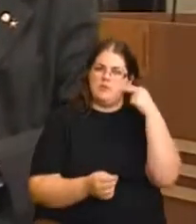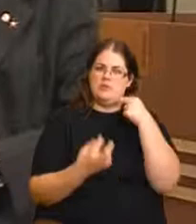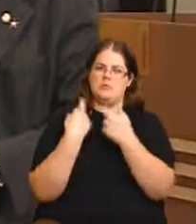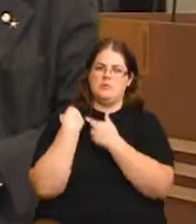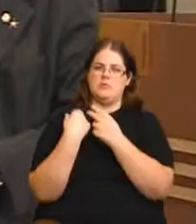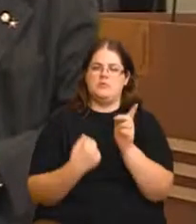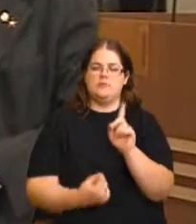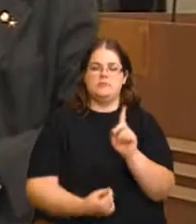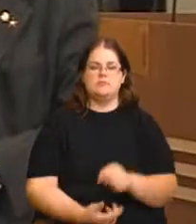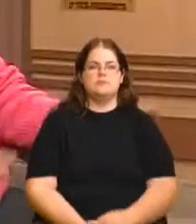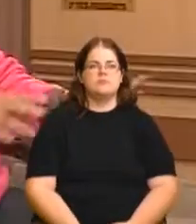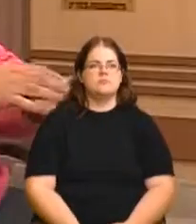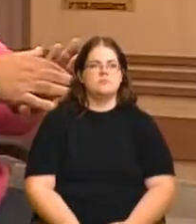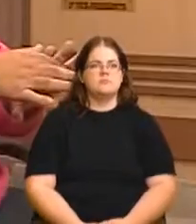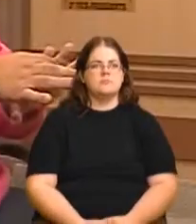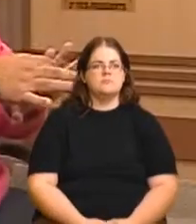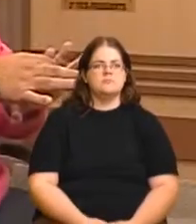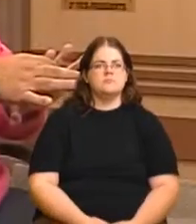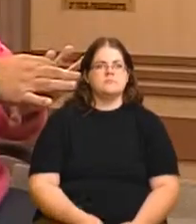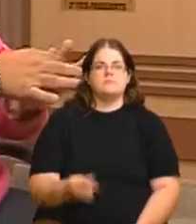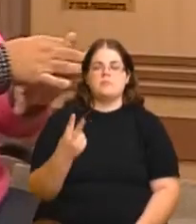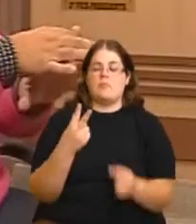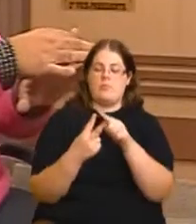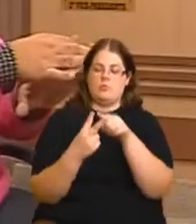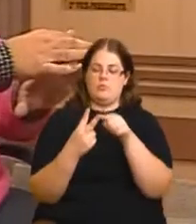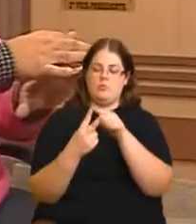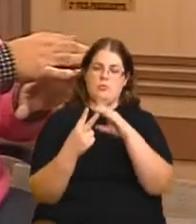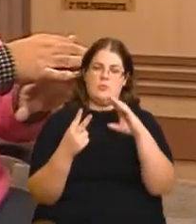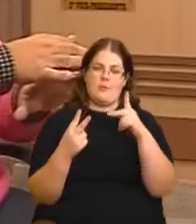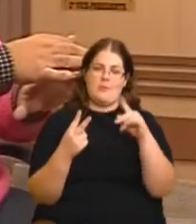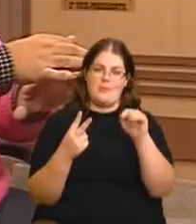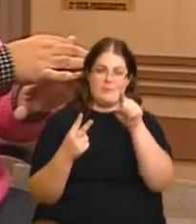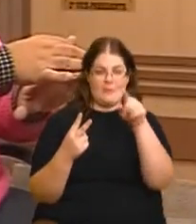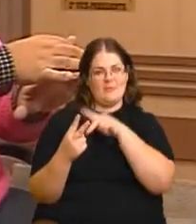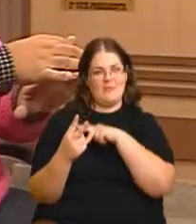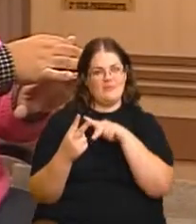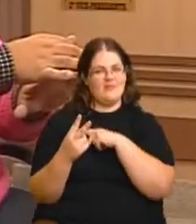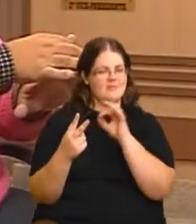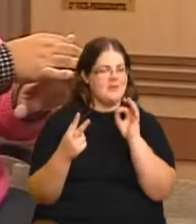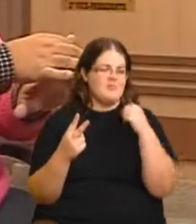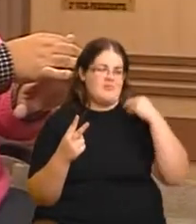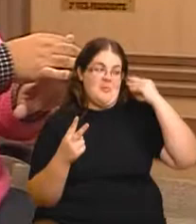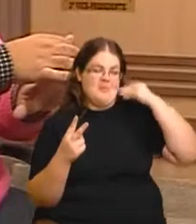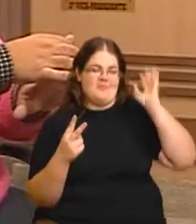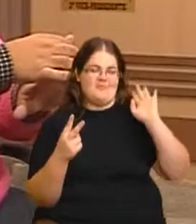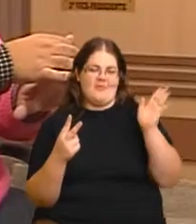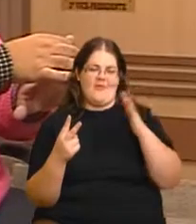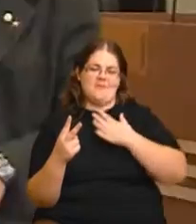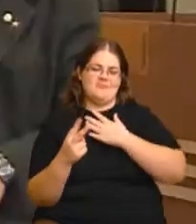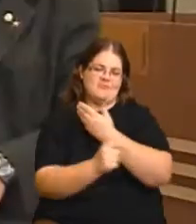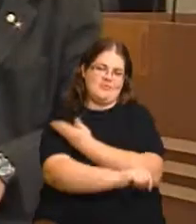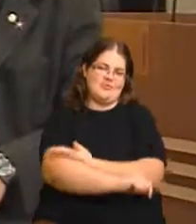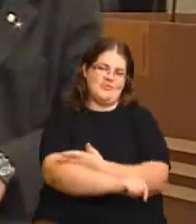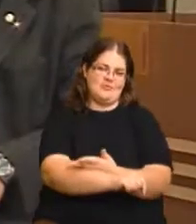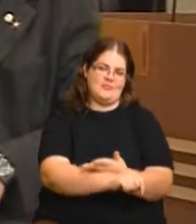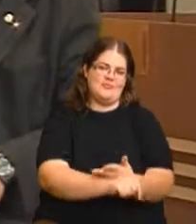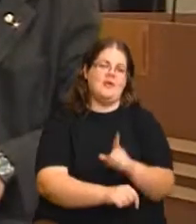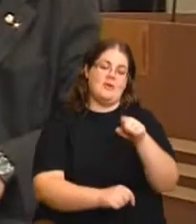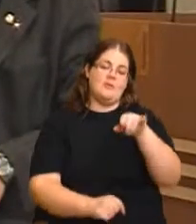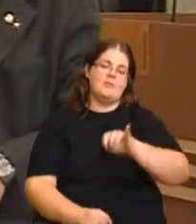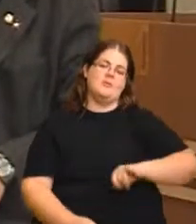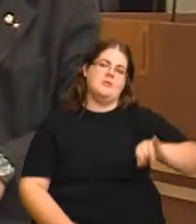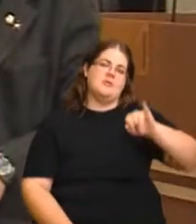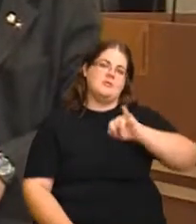não é os vereadores. Bom, duas CPIs, pelo menos com o presidente já na experiência. Com o presidente já tem uma experiência, né? É